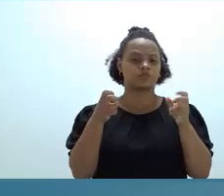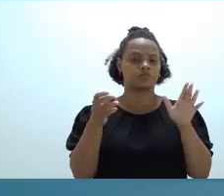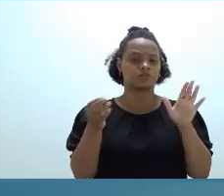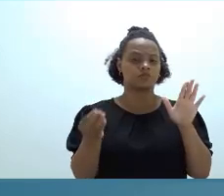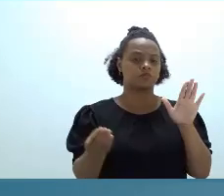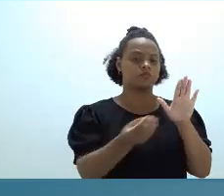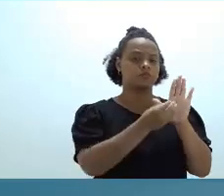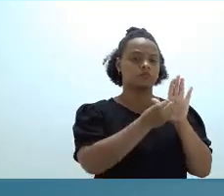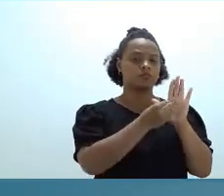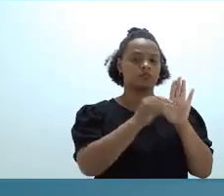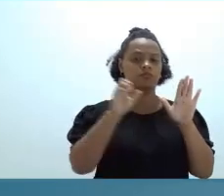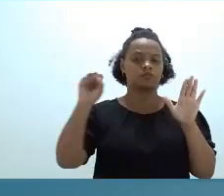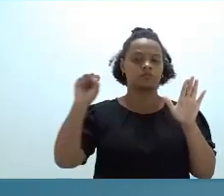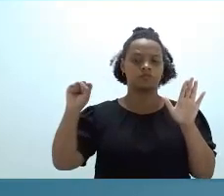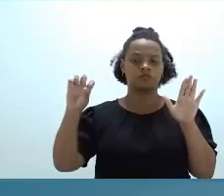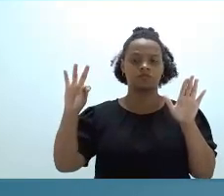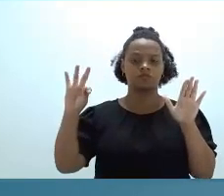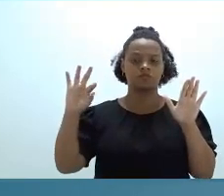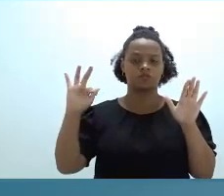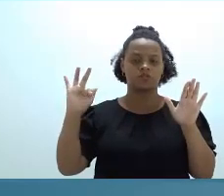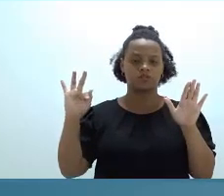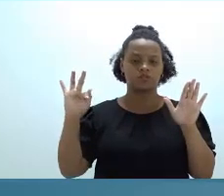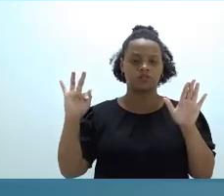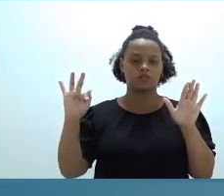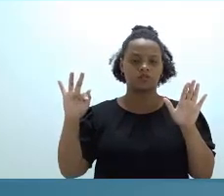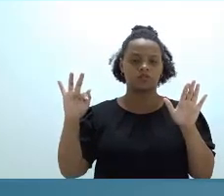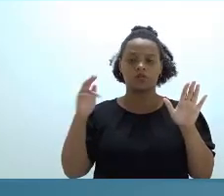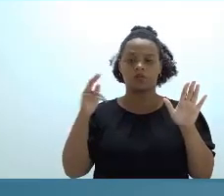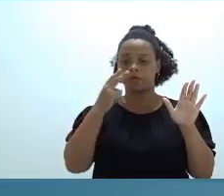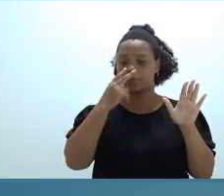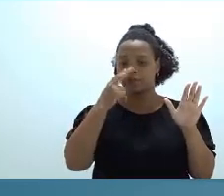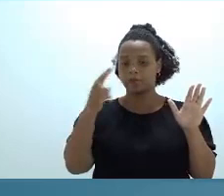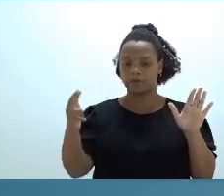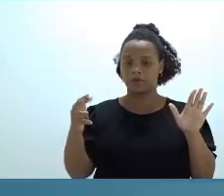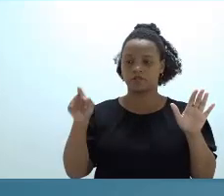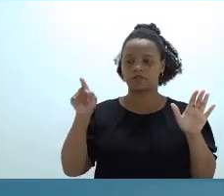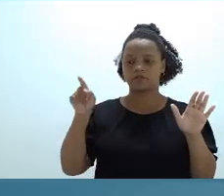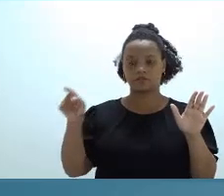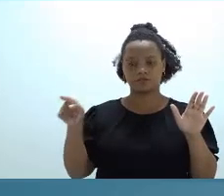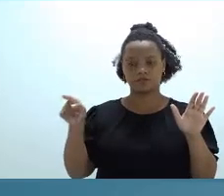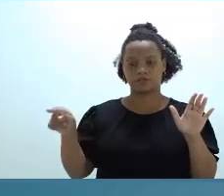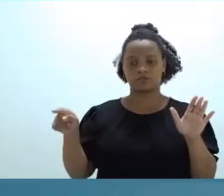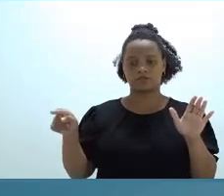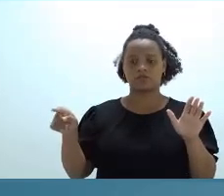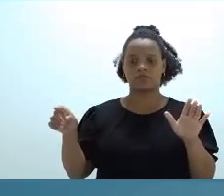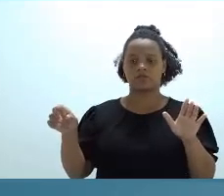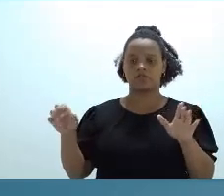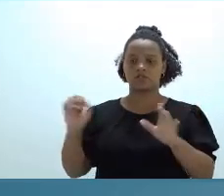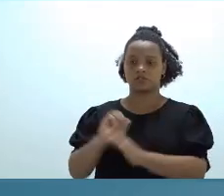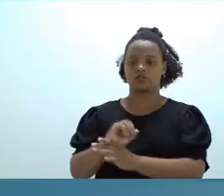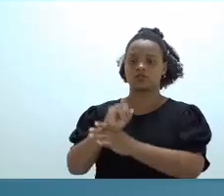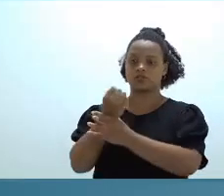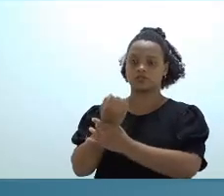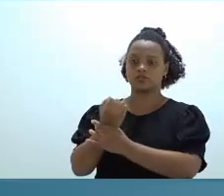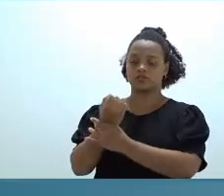porquanto diz respeito à ação regressiva, por meio da qual a seguradora Aliança